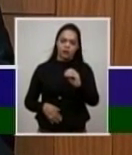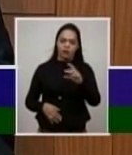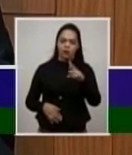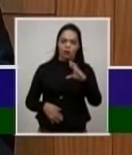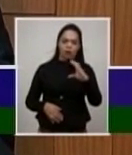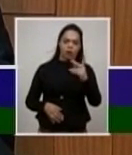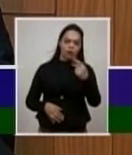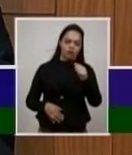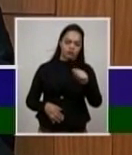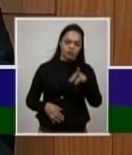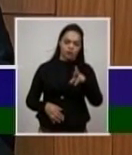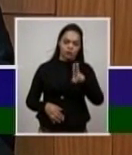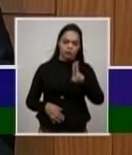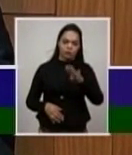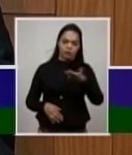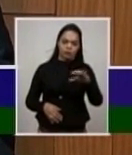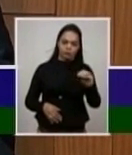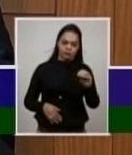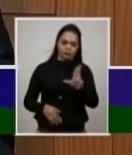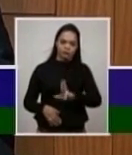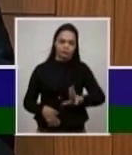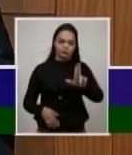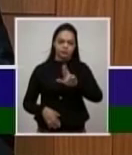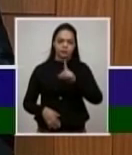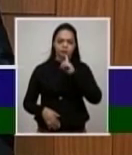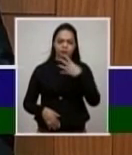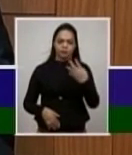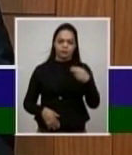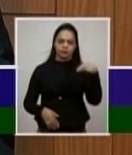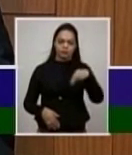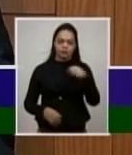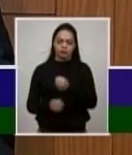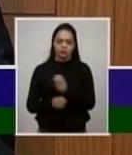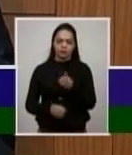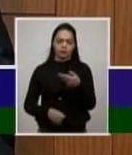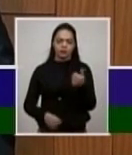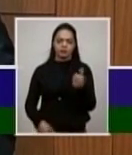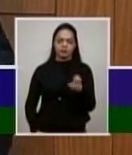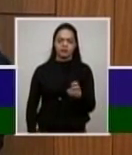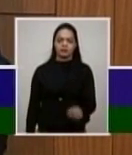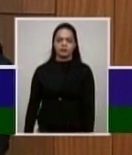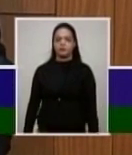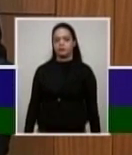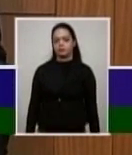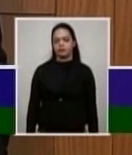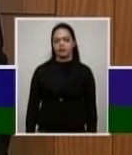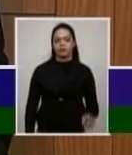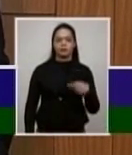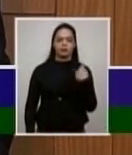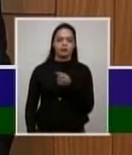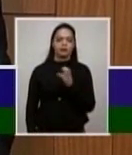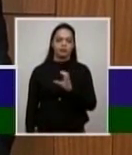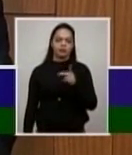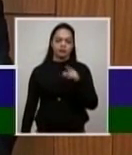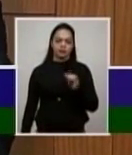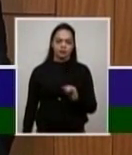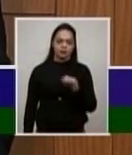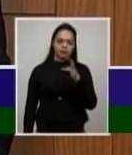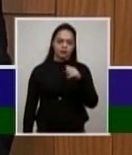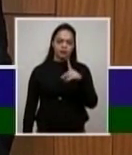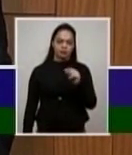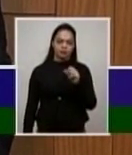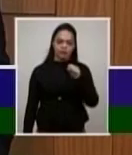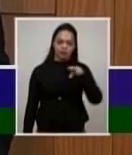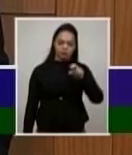está aqui então Uberlândia, 4 de novembro de 2015. Então, a nossa CPI, a CPI da